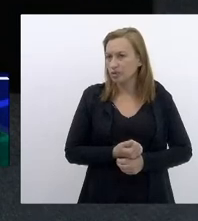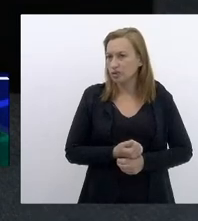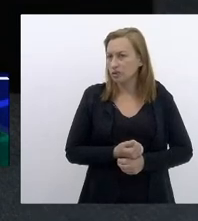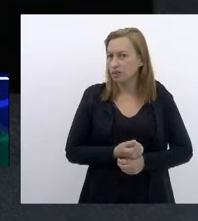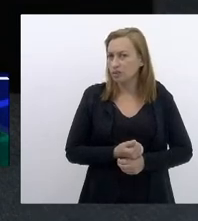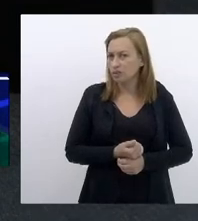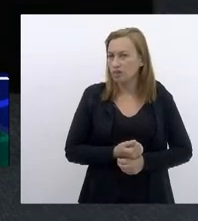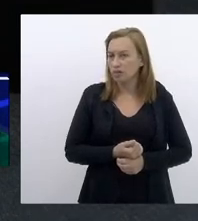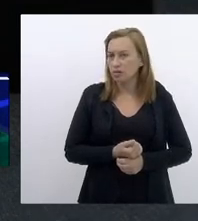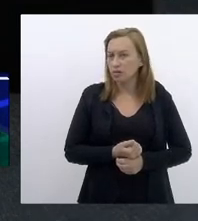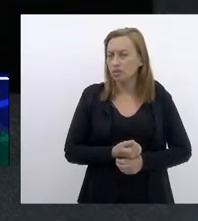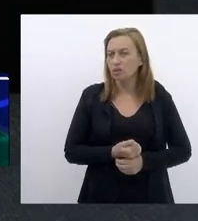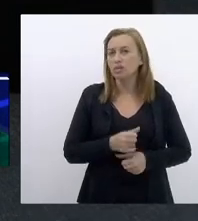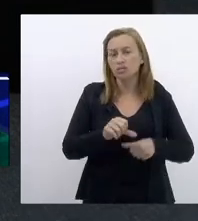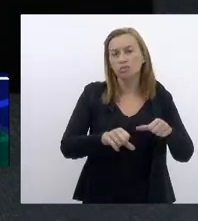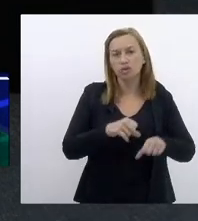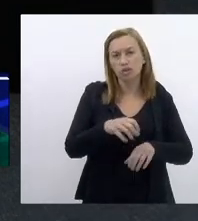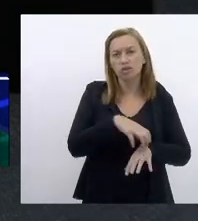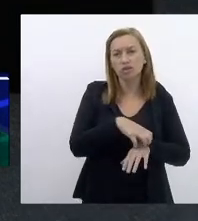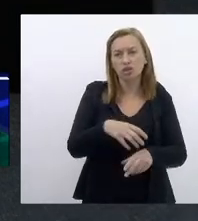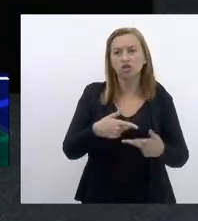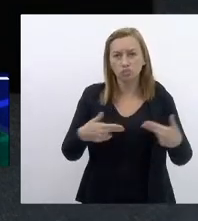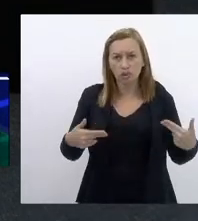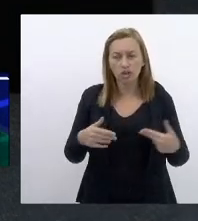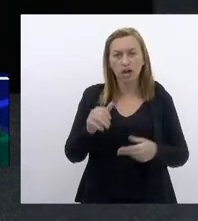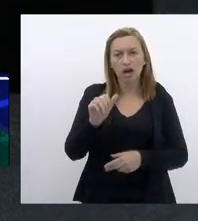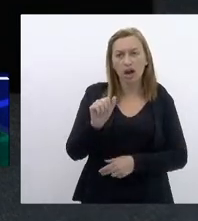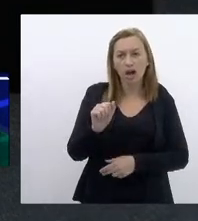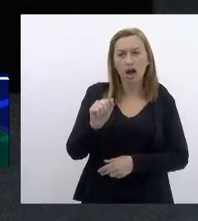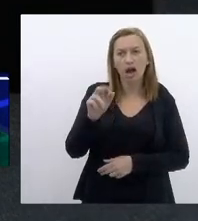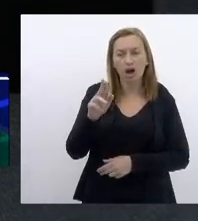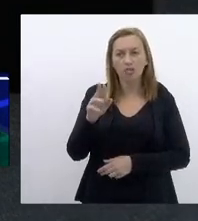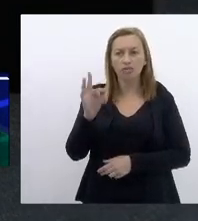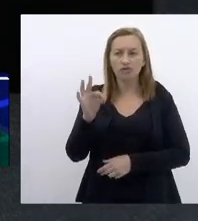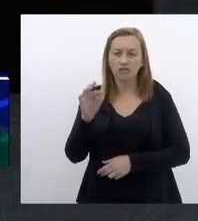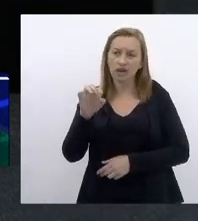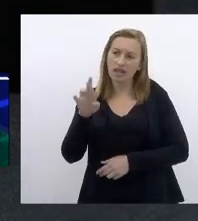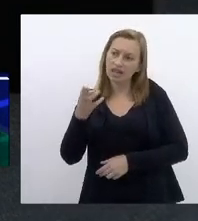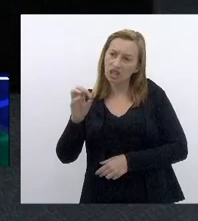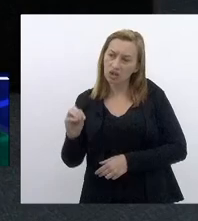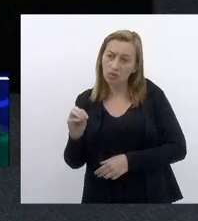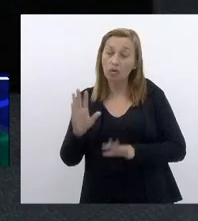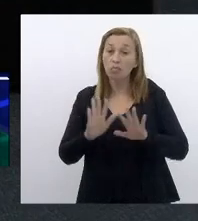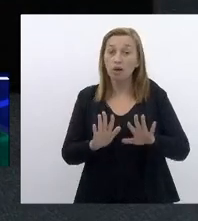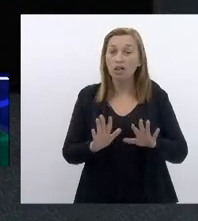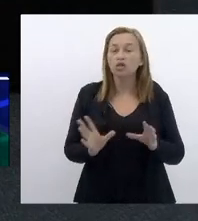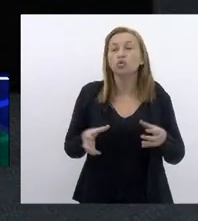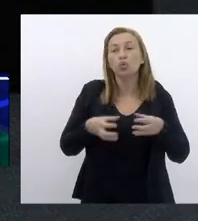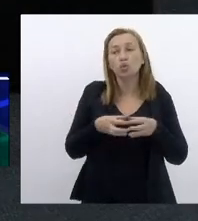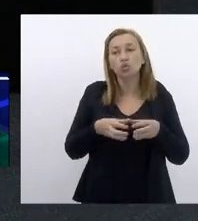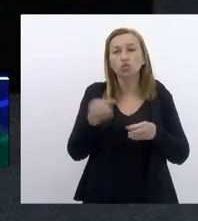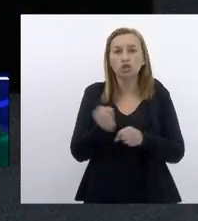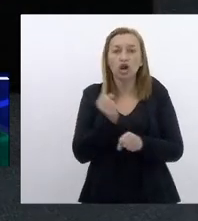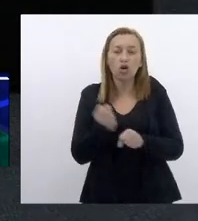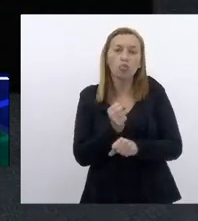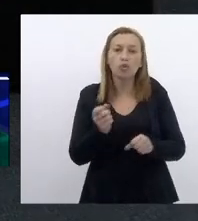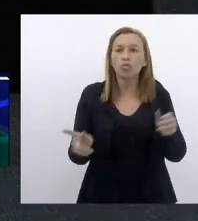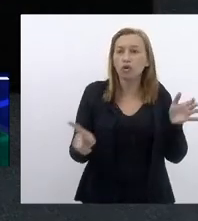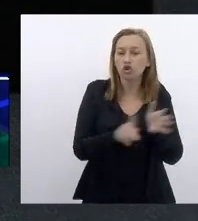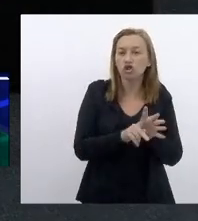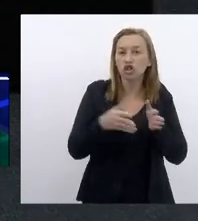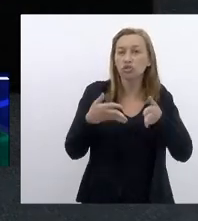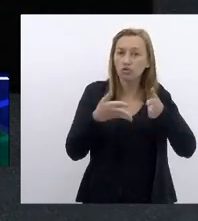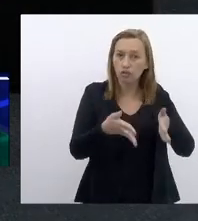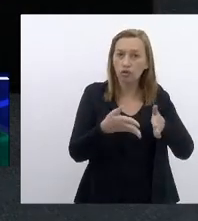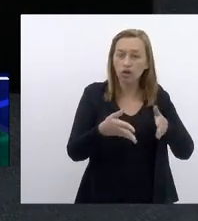circulação desse modal de transporte alternativos. Entretanto, embora no conjunto da obra o projeto enfoque